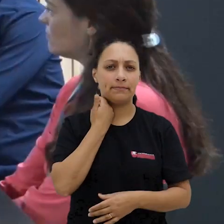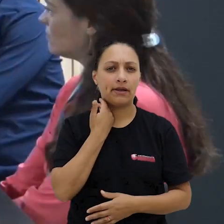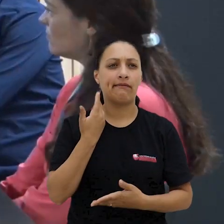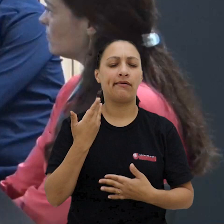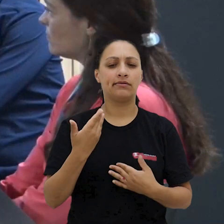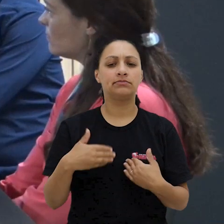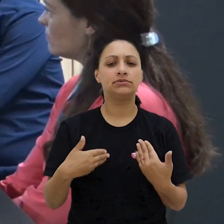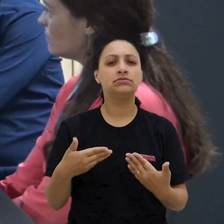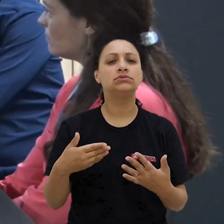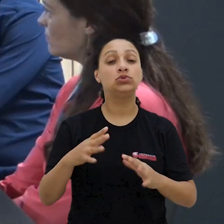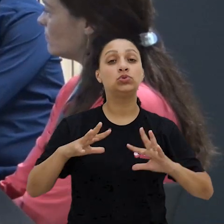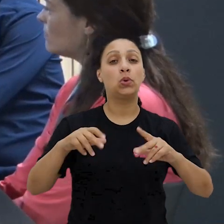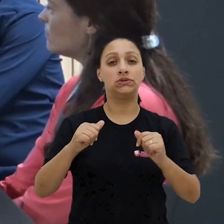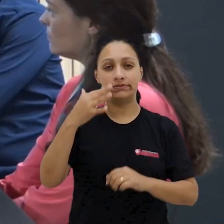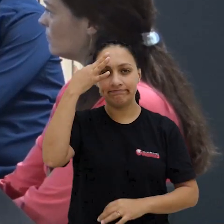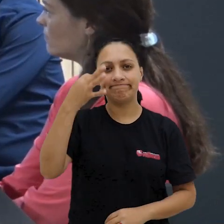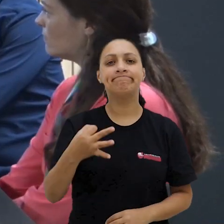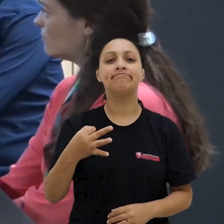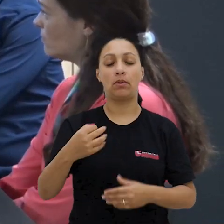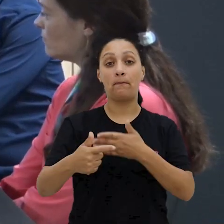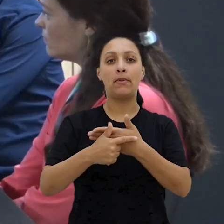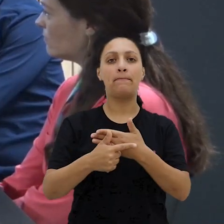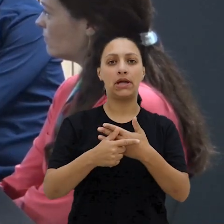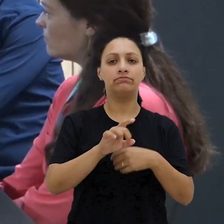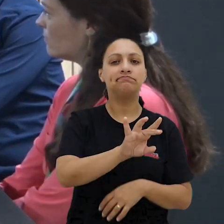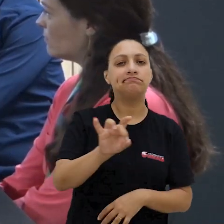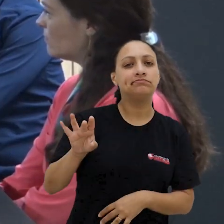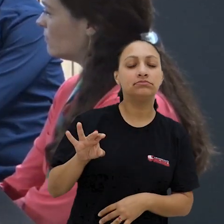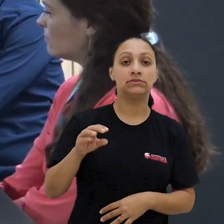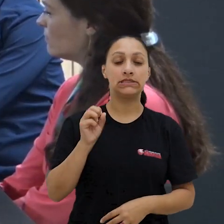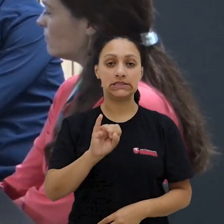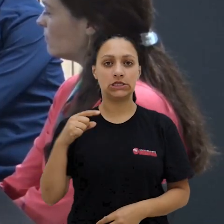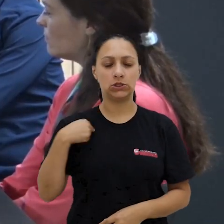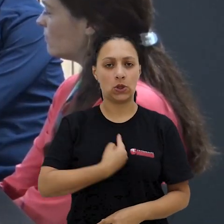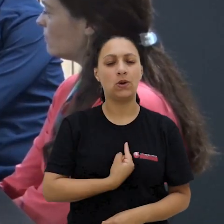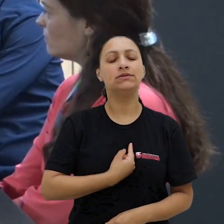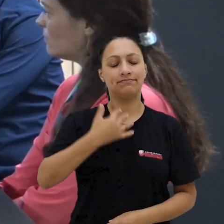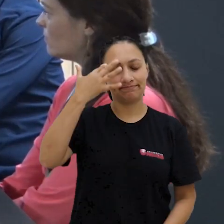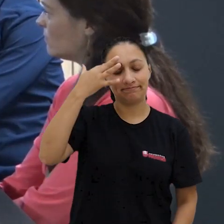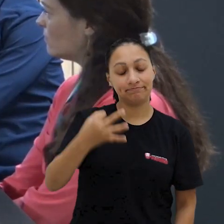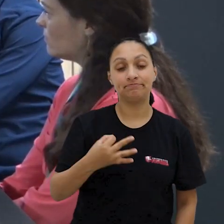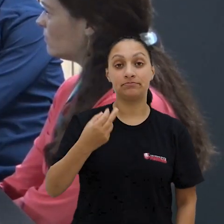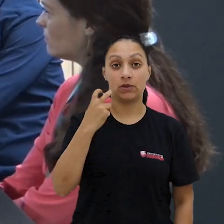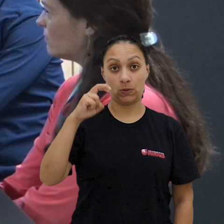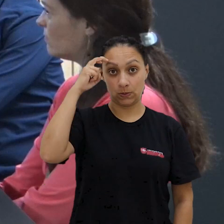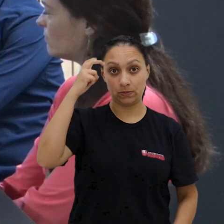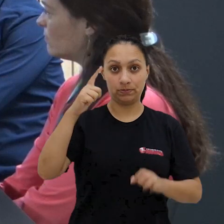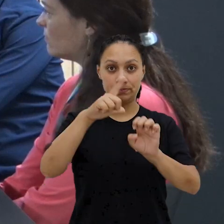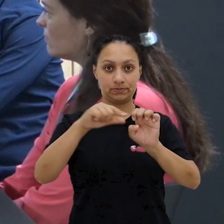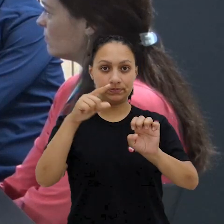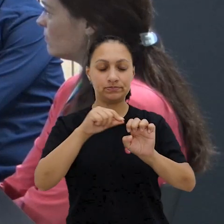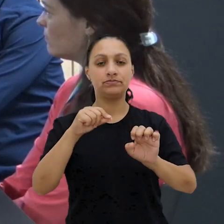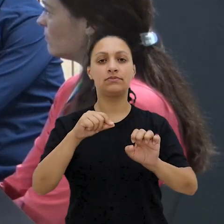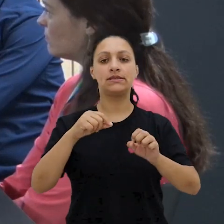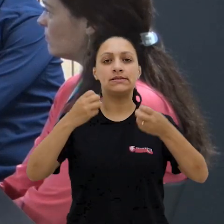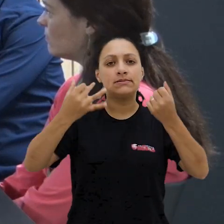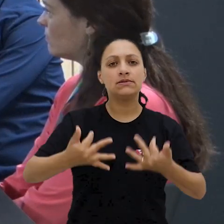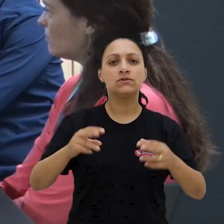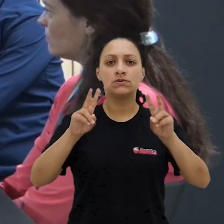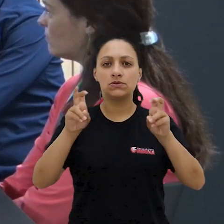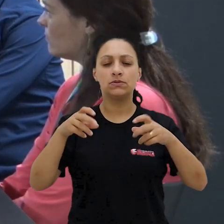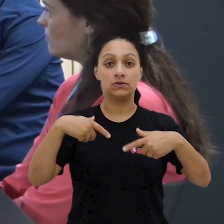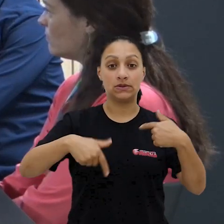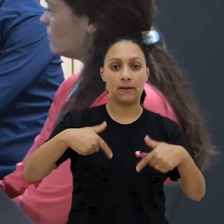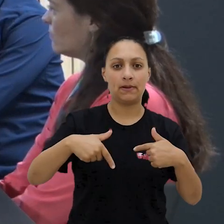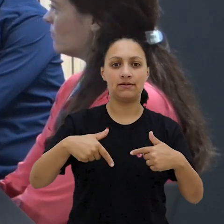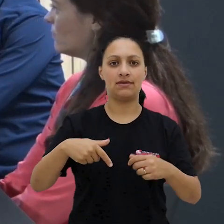sobre a questão de todo mundo entender o seu papel, né? Se a gente for levar e entender cultura empreendedora, a gente está falando de uma demanda de que a inovação